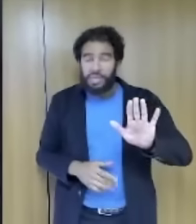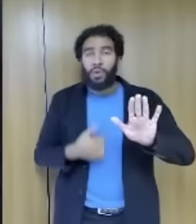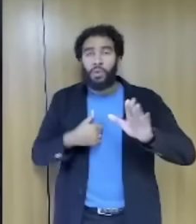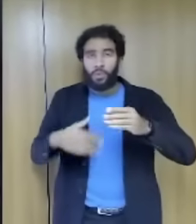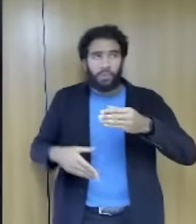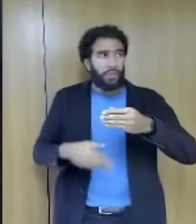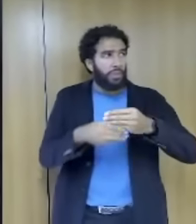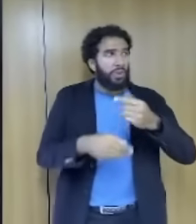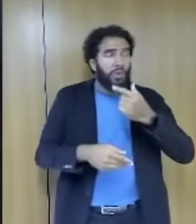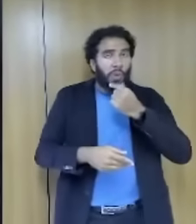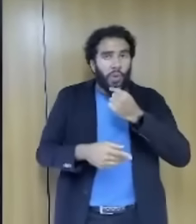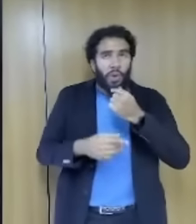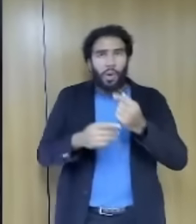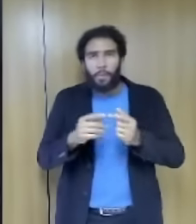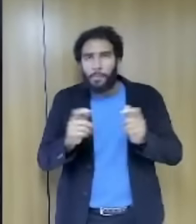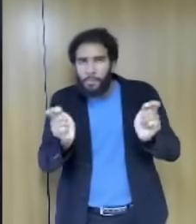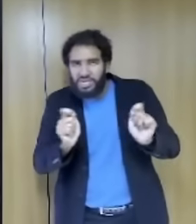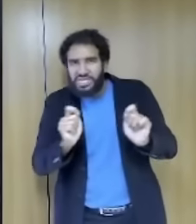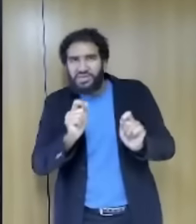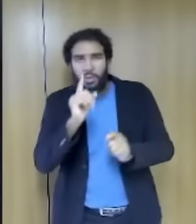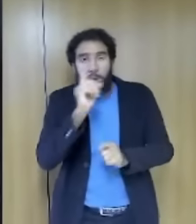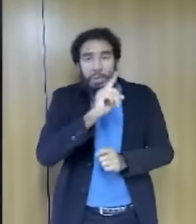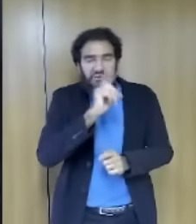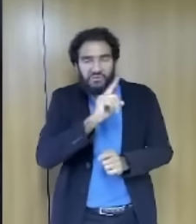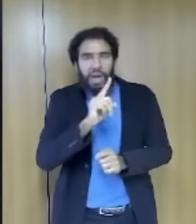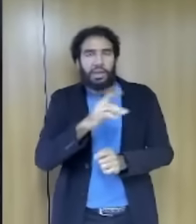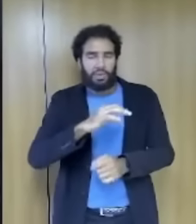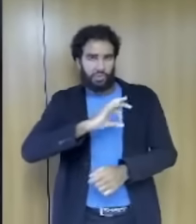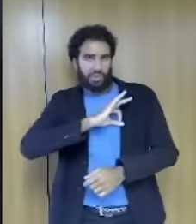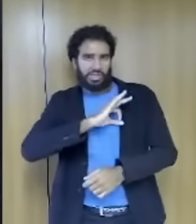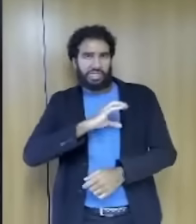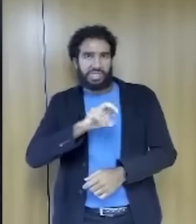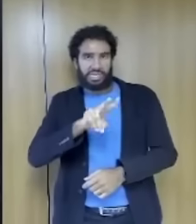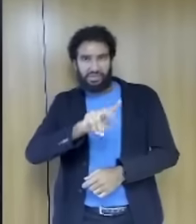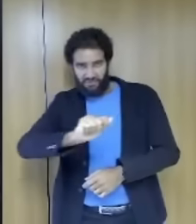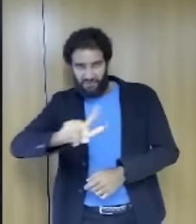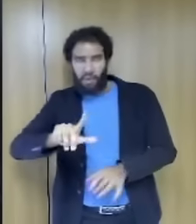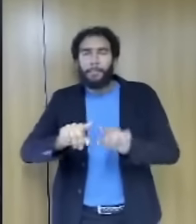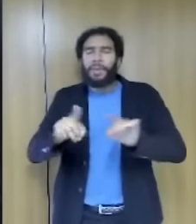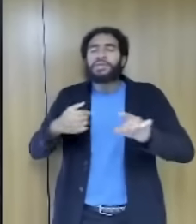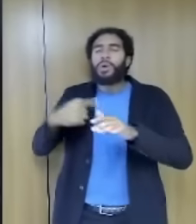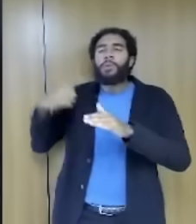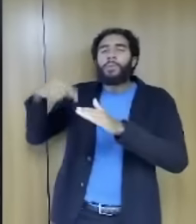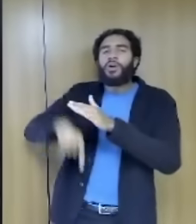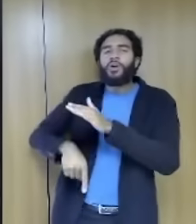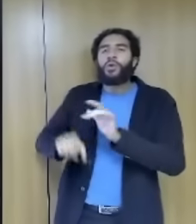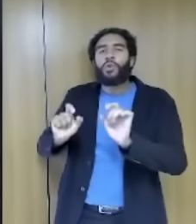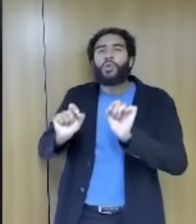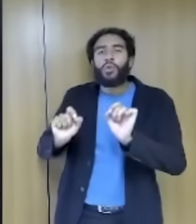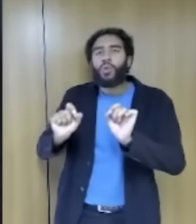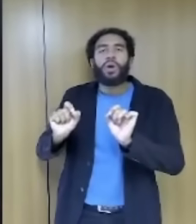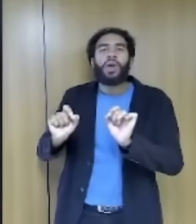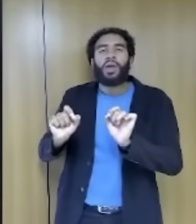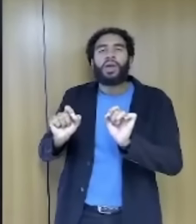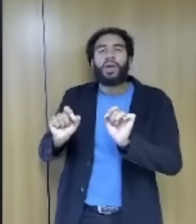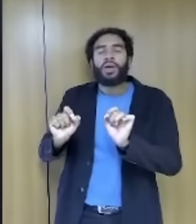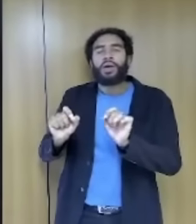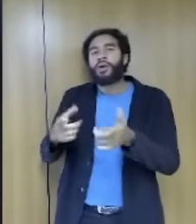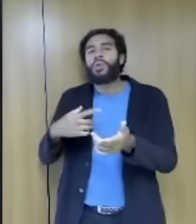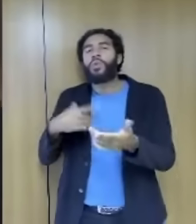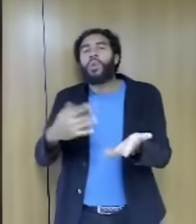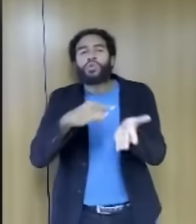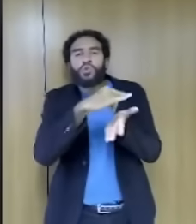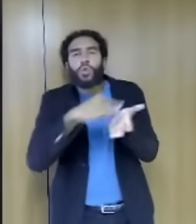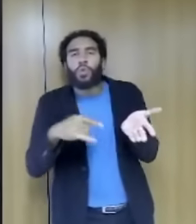sobre uma possível falha na Polícia Civil. Eu gostaria de me aprofundar melhor para entender os termos dessa delação do Elcio Queiroz.